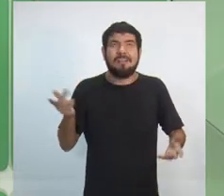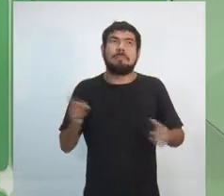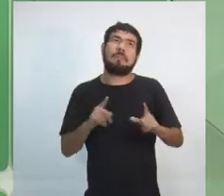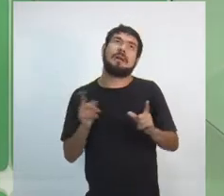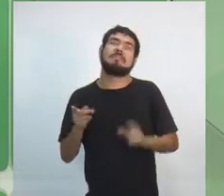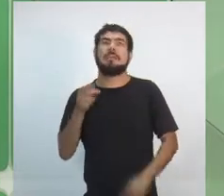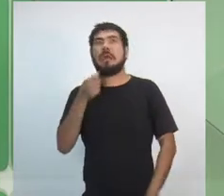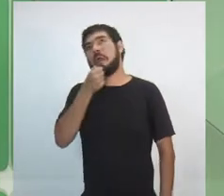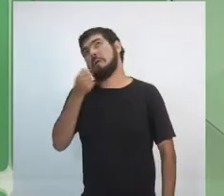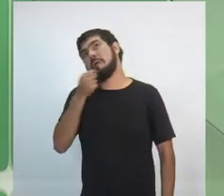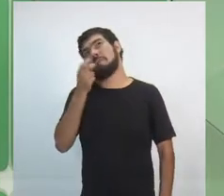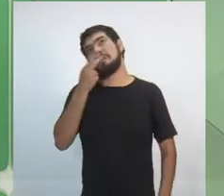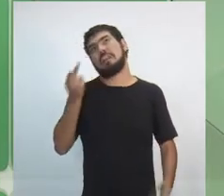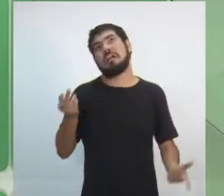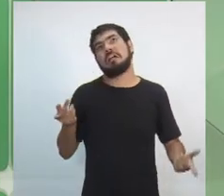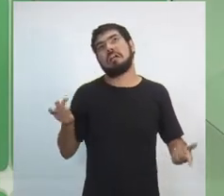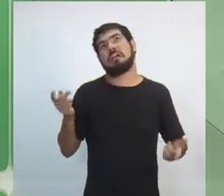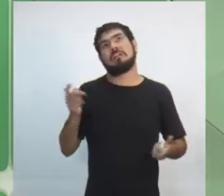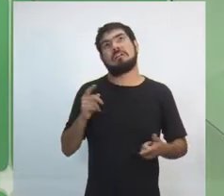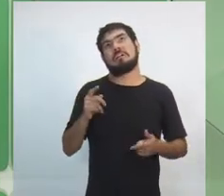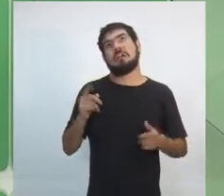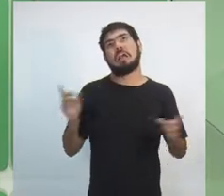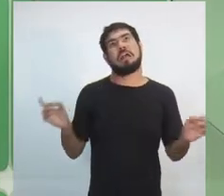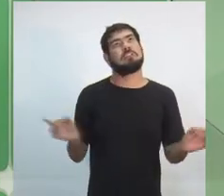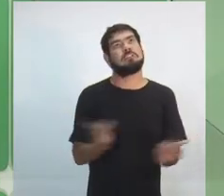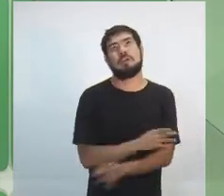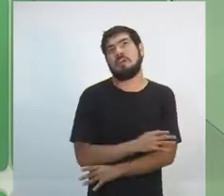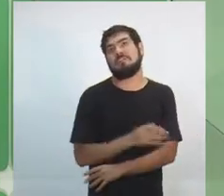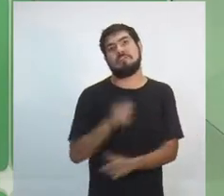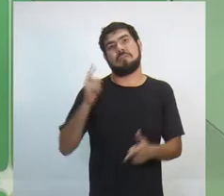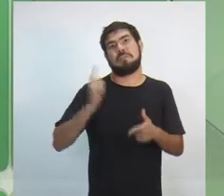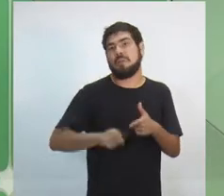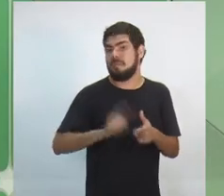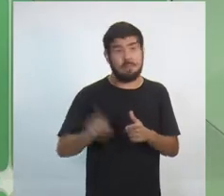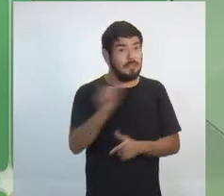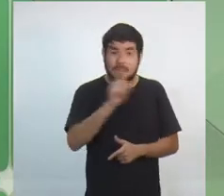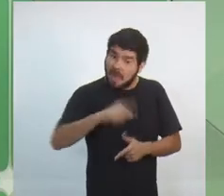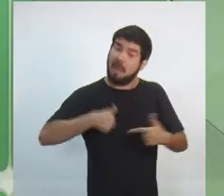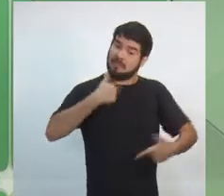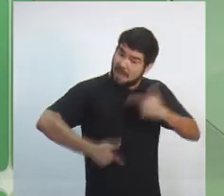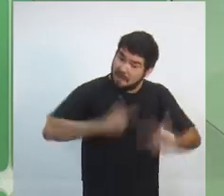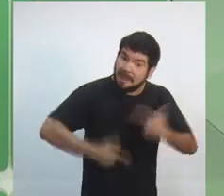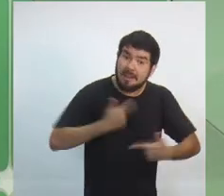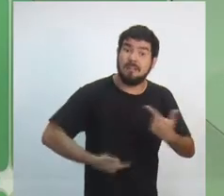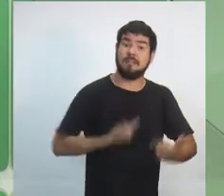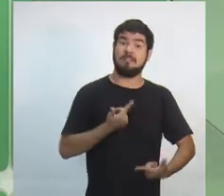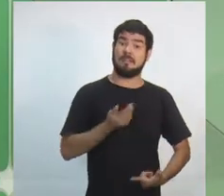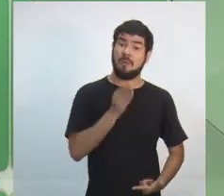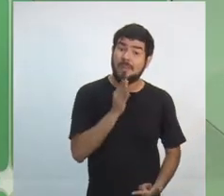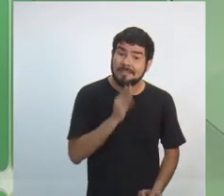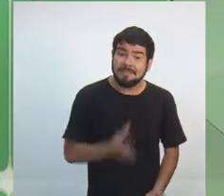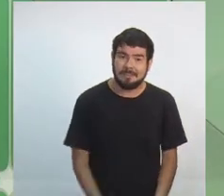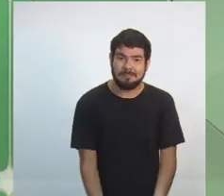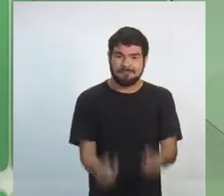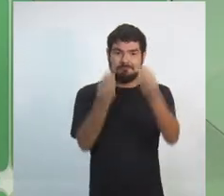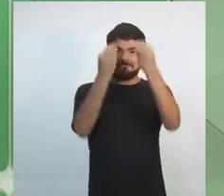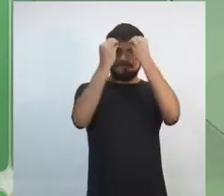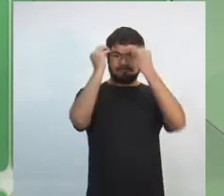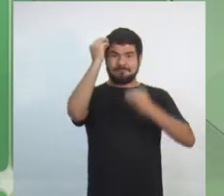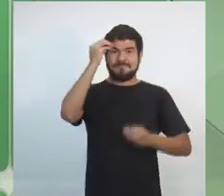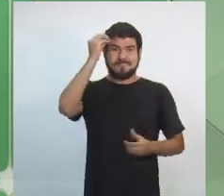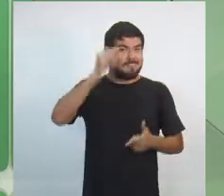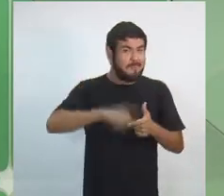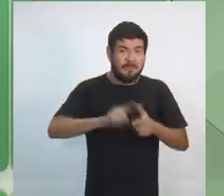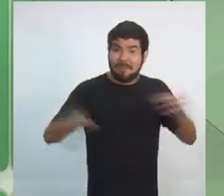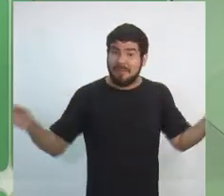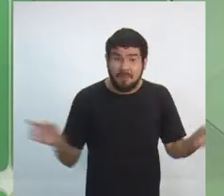e achar que com isso vai resolver o problema, não resolve. Resolve é trabalhando, é conhecendo, é tendo experiência para resolver o problema. E